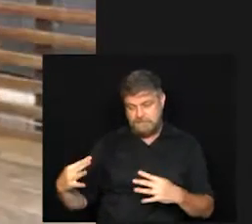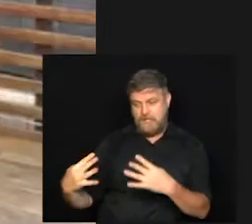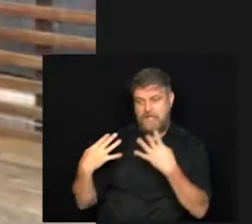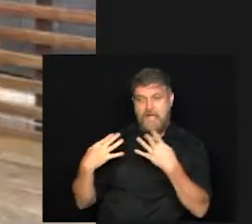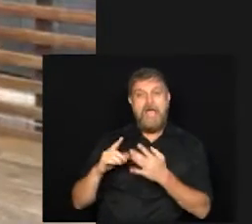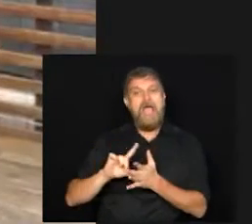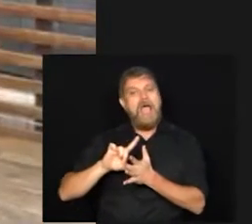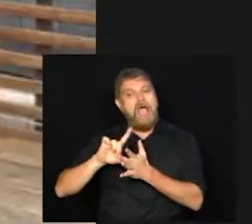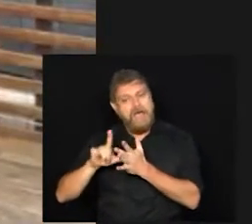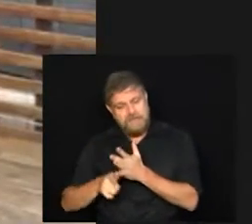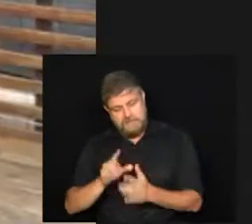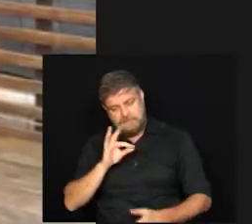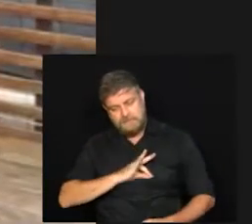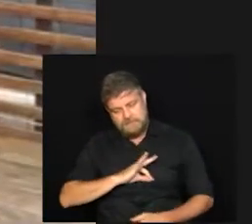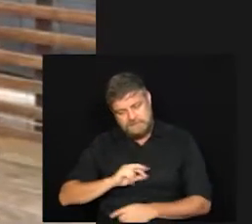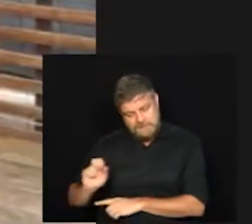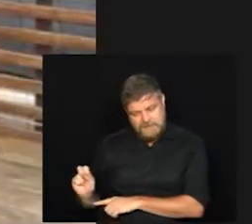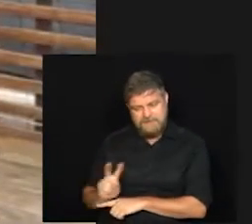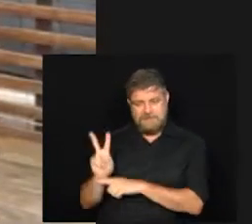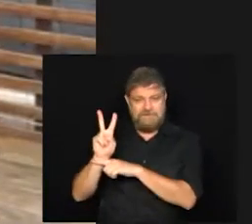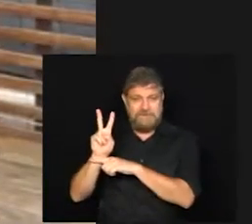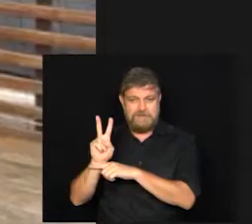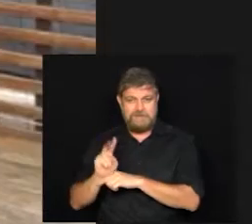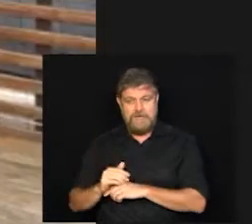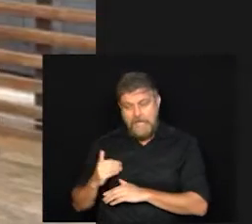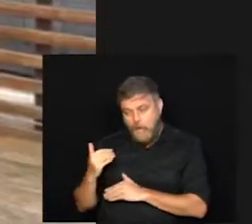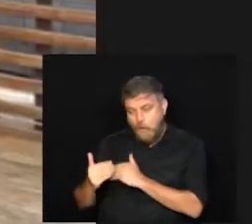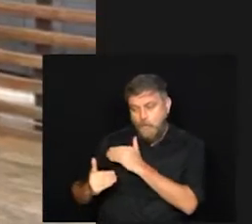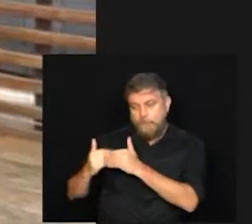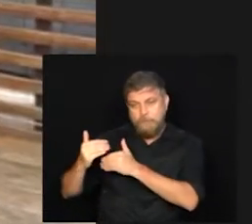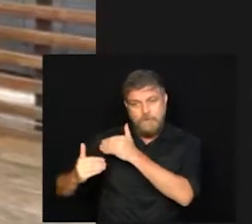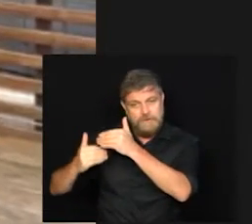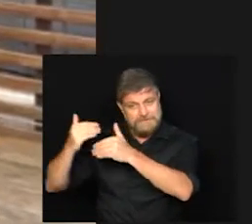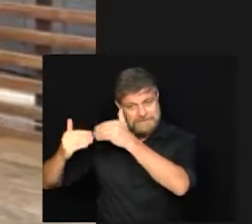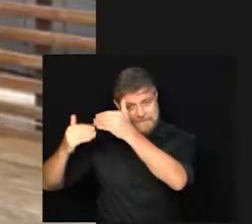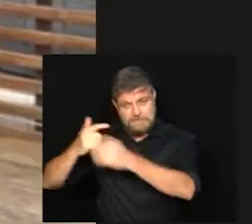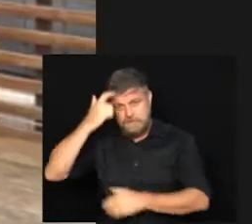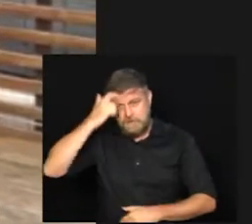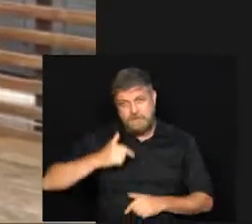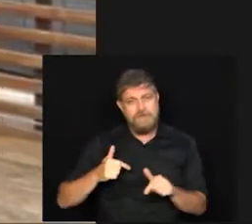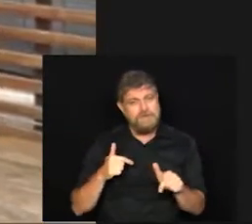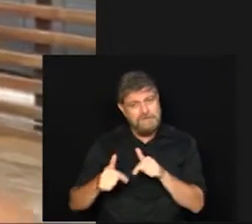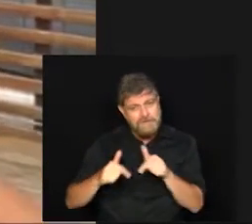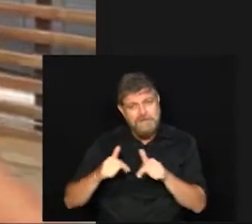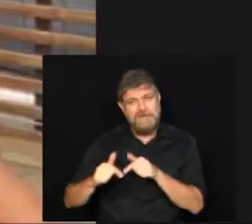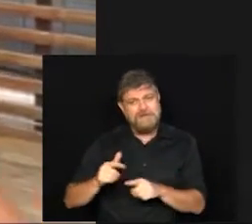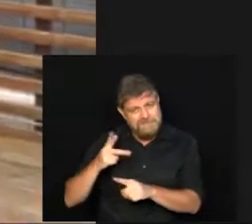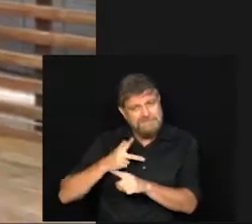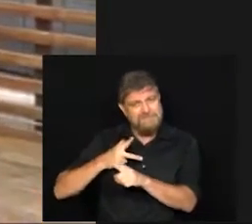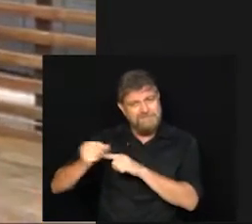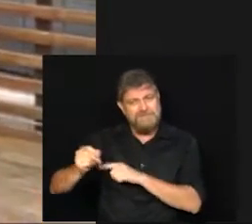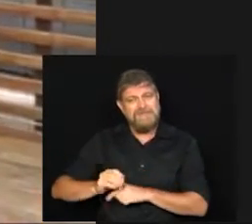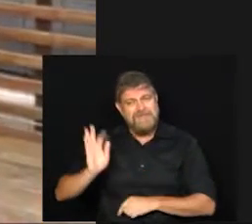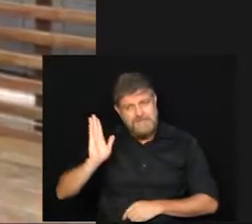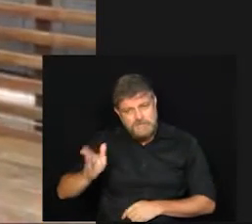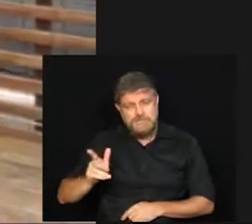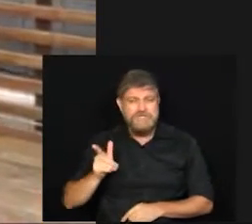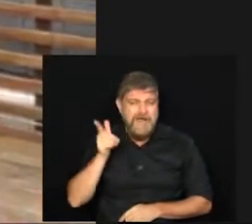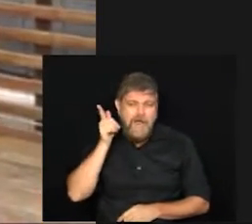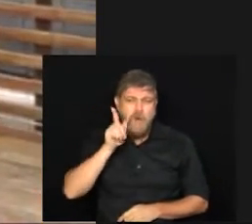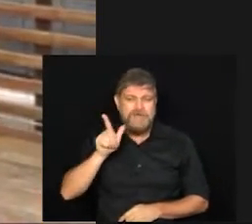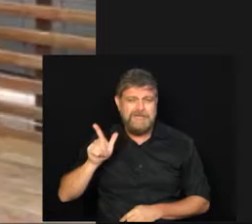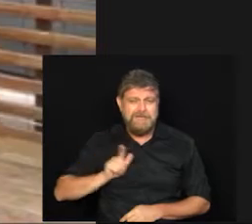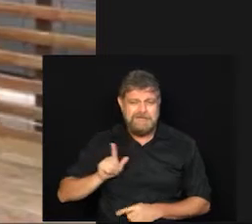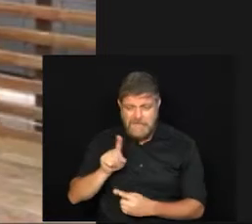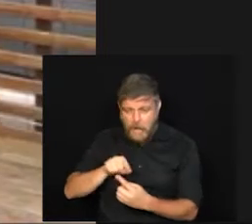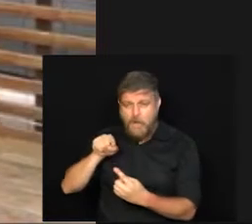cobrando essa valorização. É tudo um processo e a gente está trabalhando para isso, já conquistou esse objetivo, mas tem muitos outros aí que a